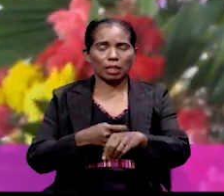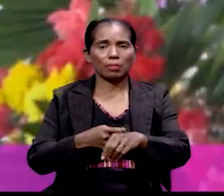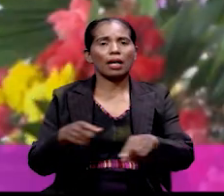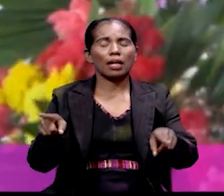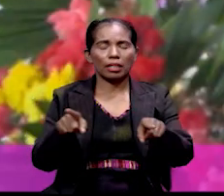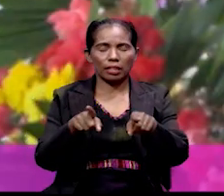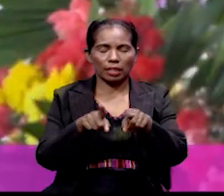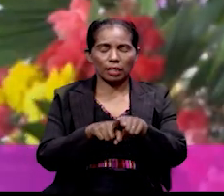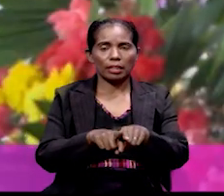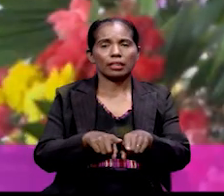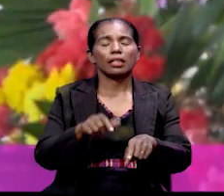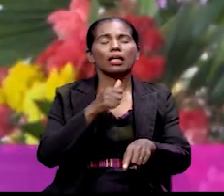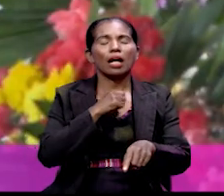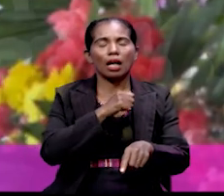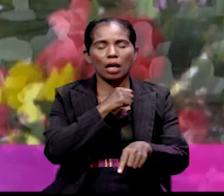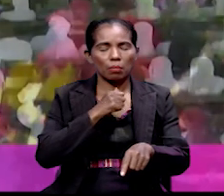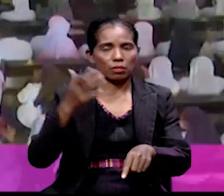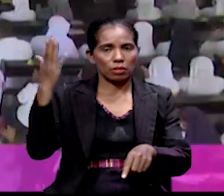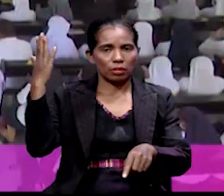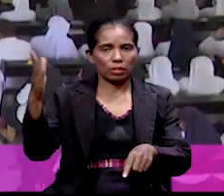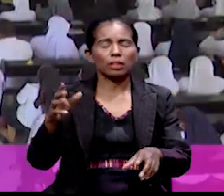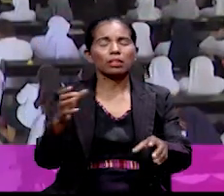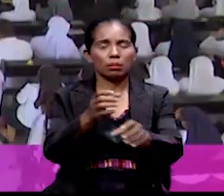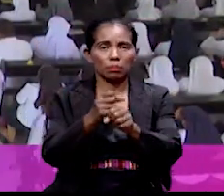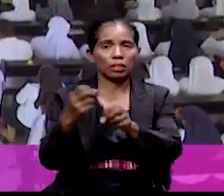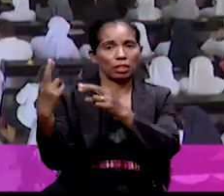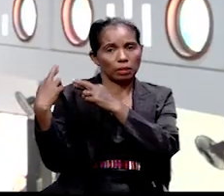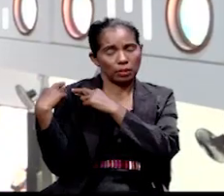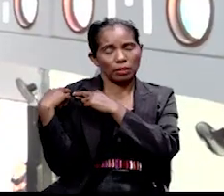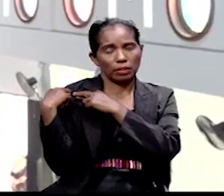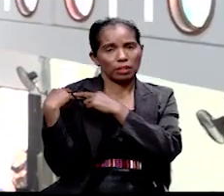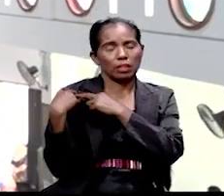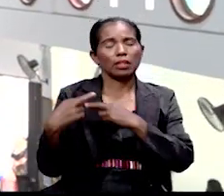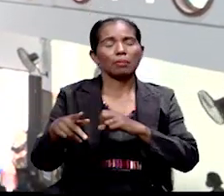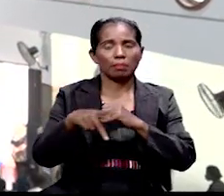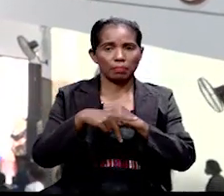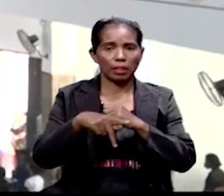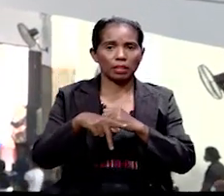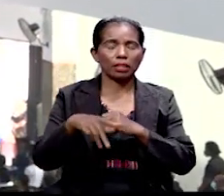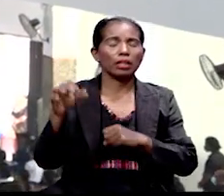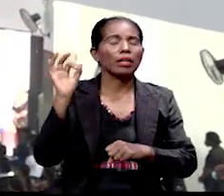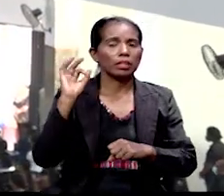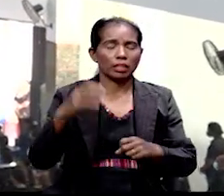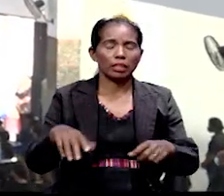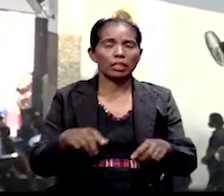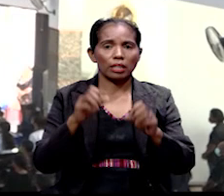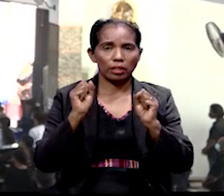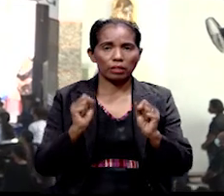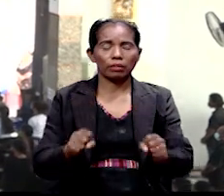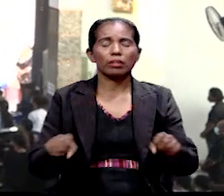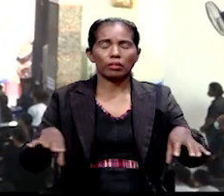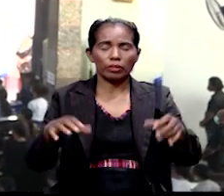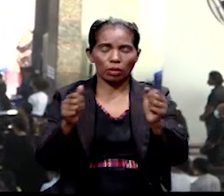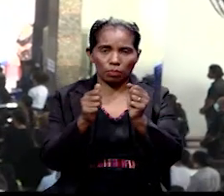Vigário, administrador apostólico, assumimos papel importante e a frente clandestina onde promove ligação com resistência armada